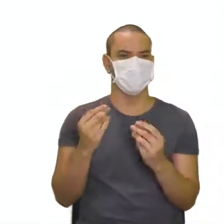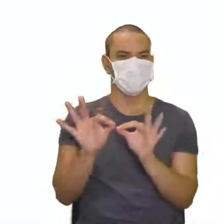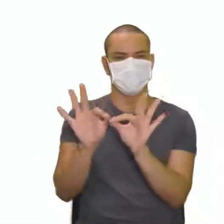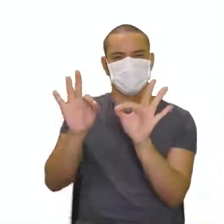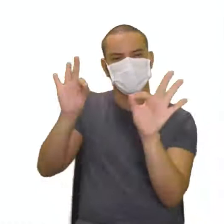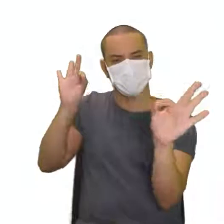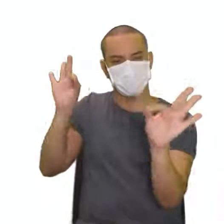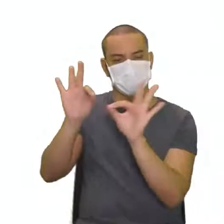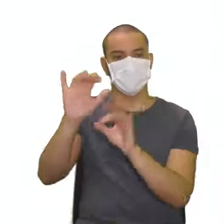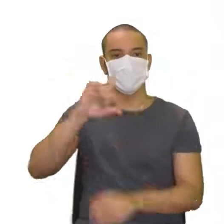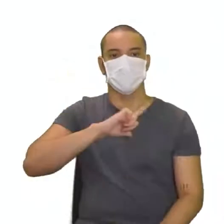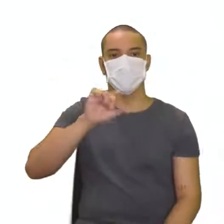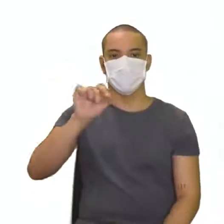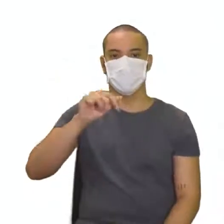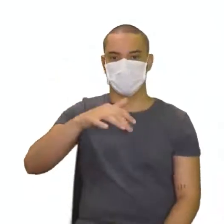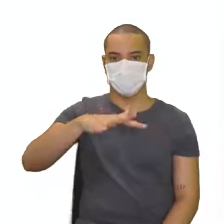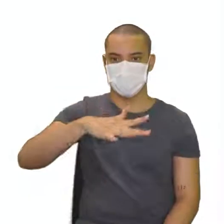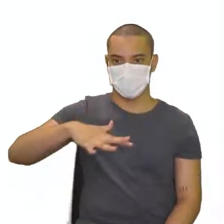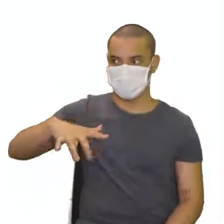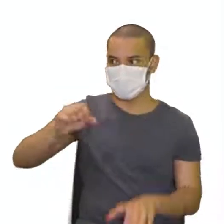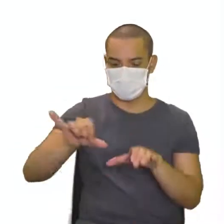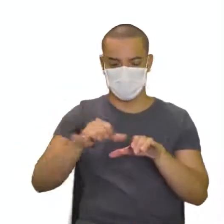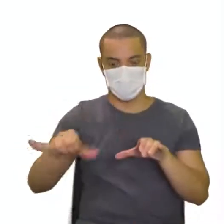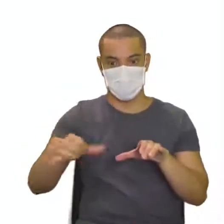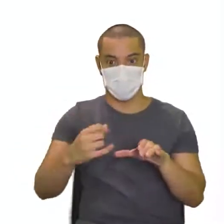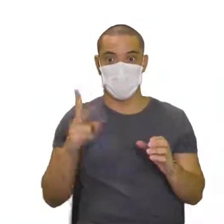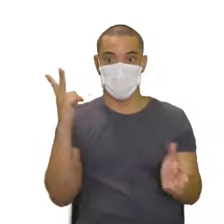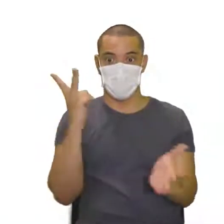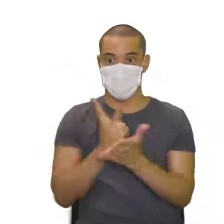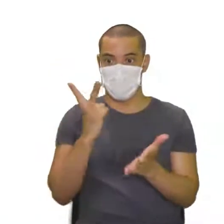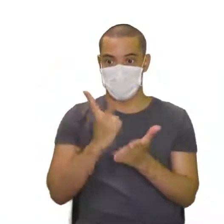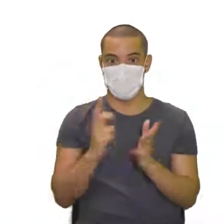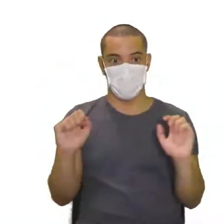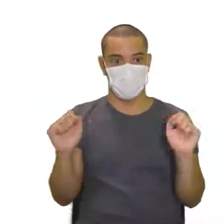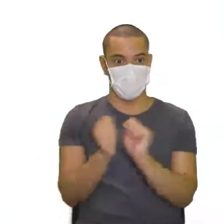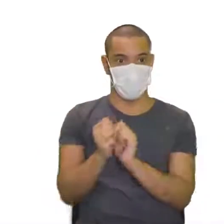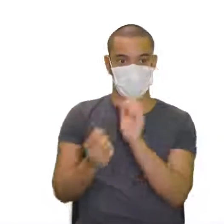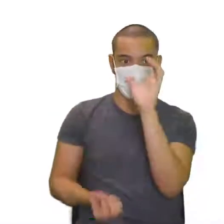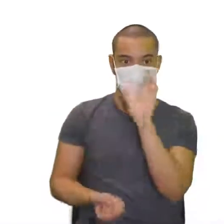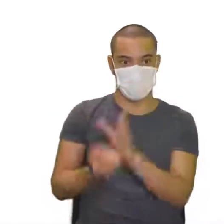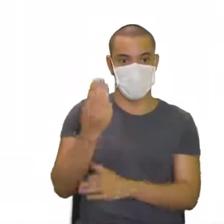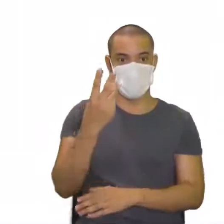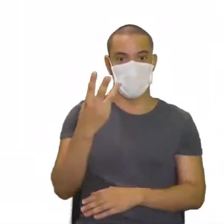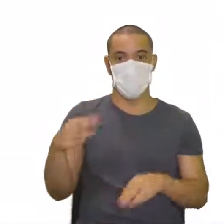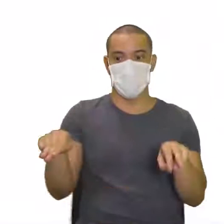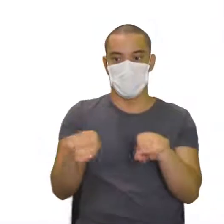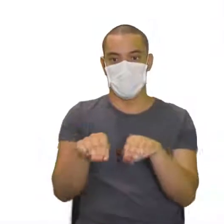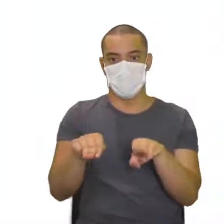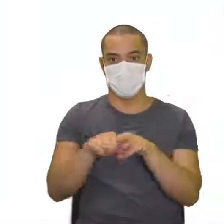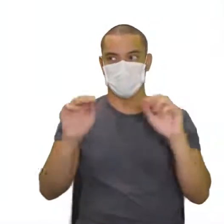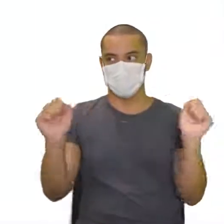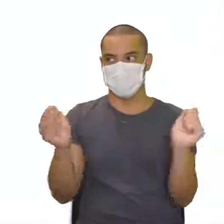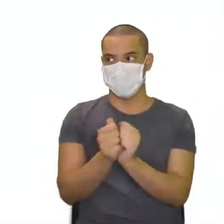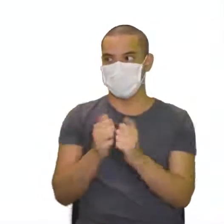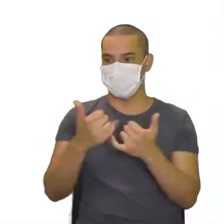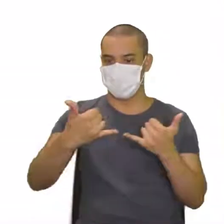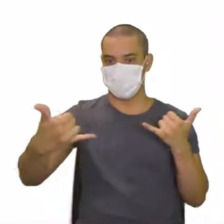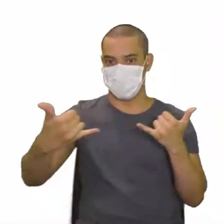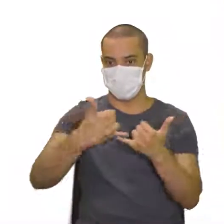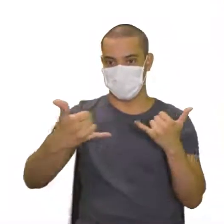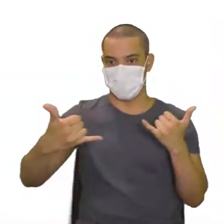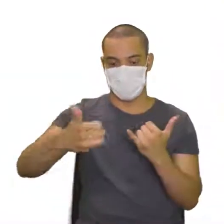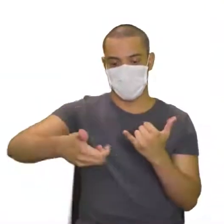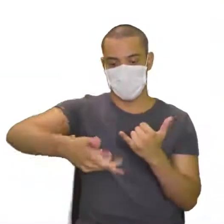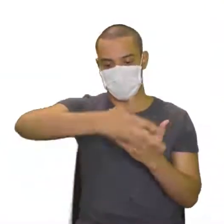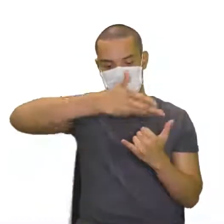é percorrido por uma corrente elétrica constante que cria um campo magnético em torno do fio. Então,